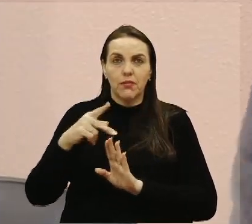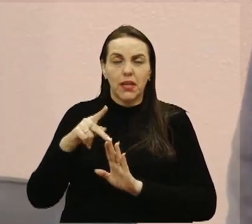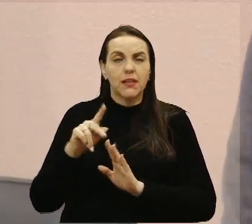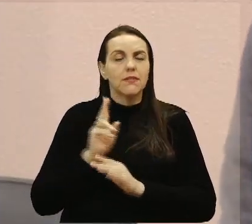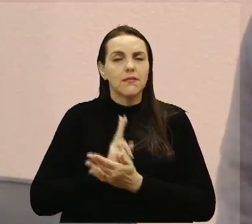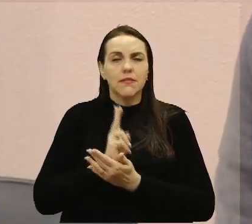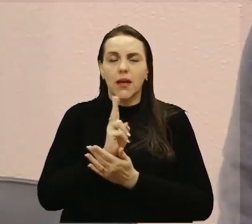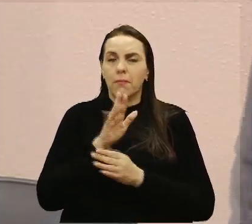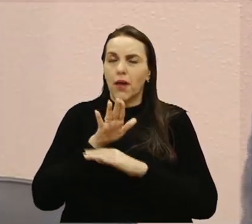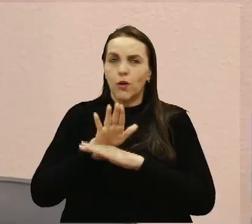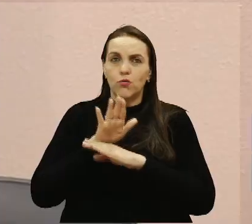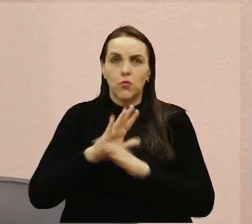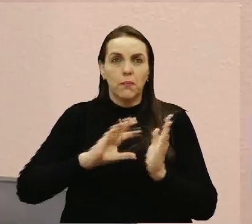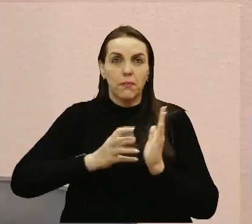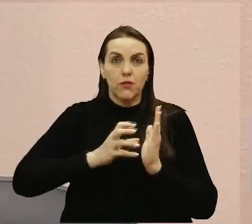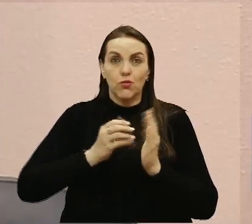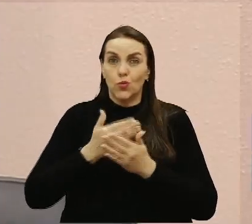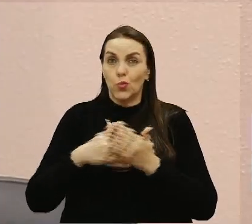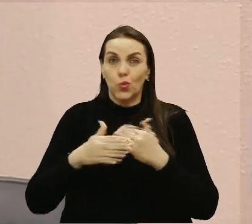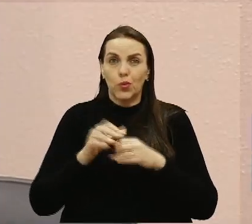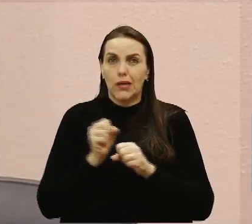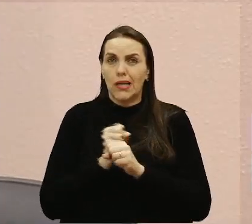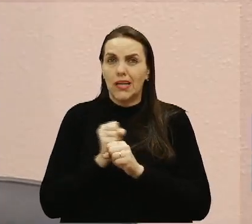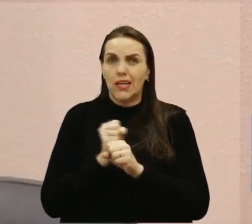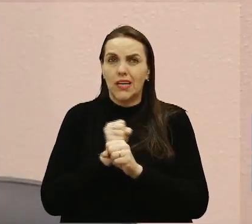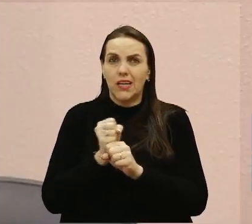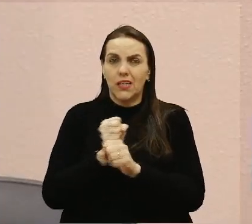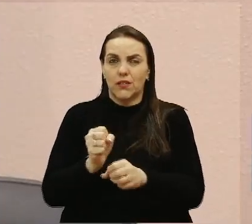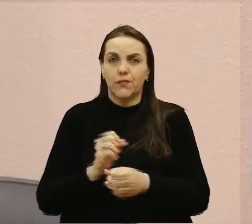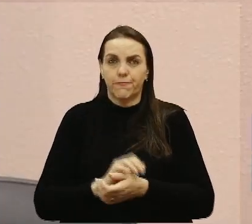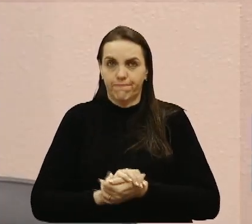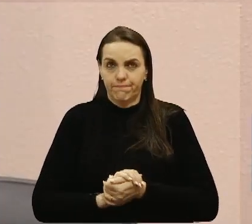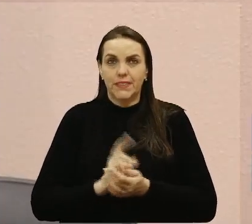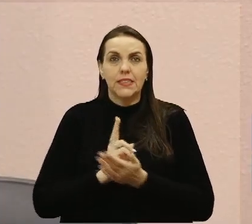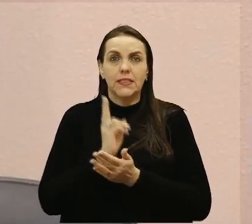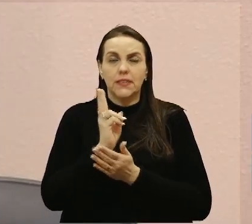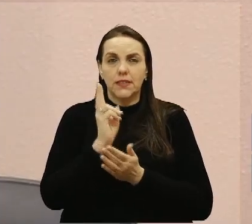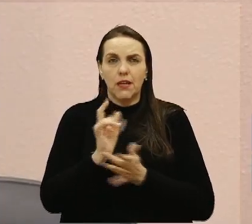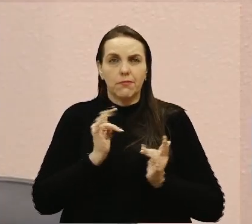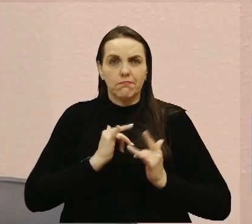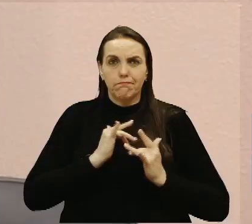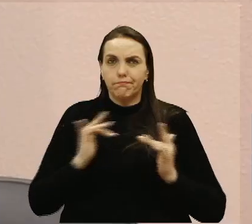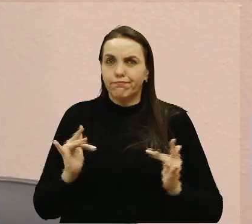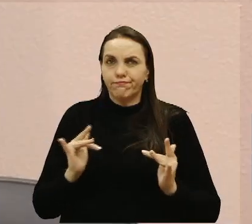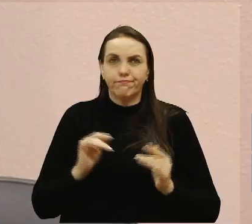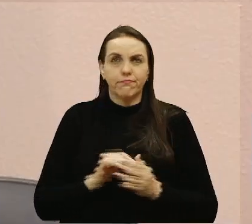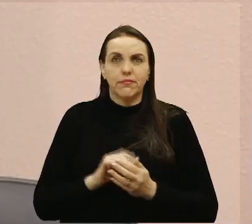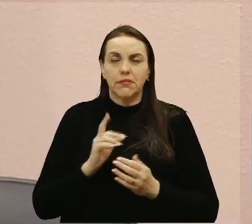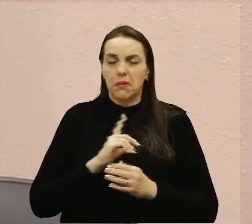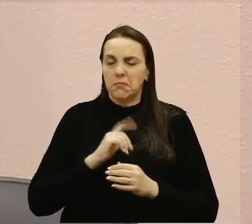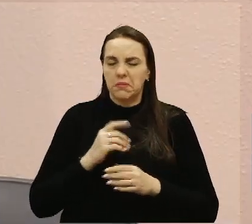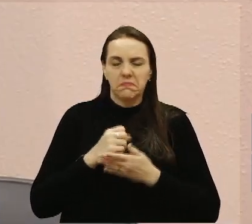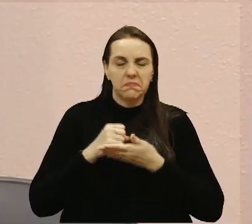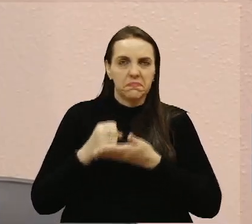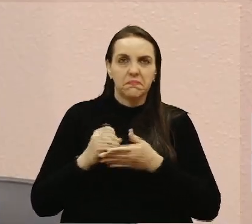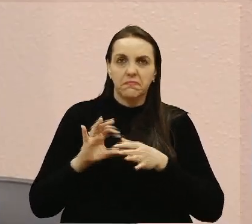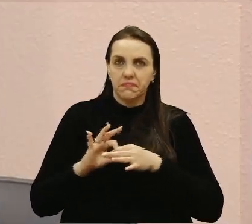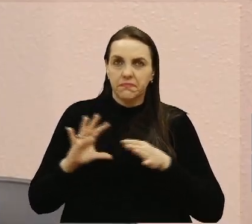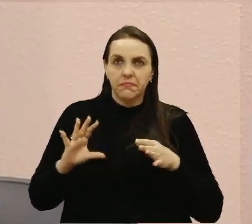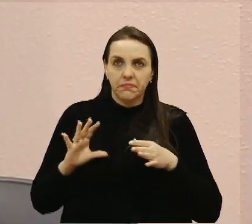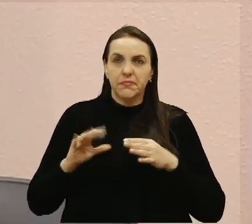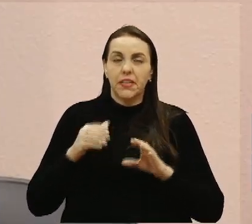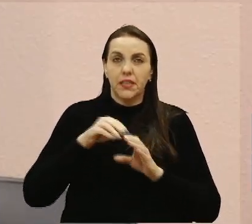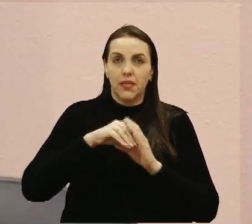as bancadas aqui dessa casa durante anos e anos, sempre prestativo, e dentro do Partido Progressista sempre